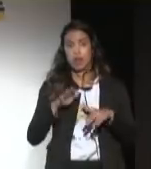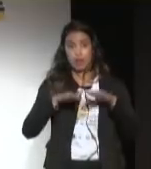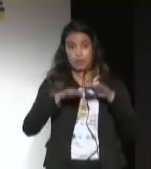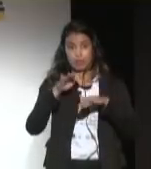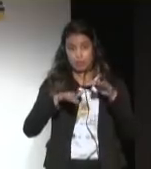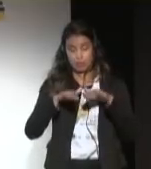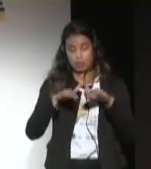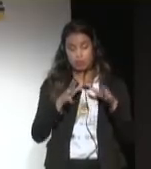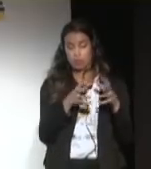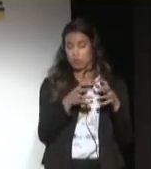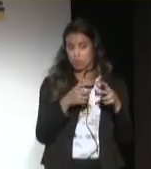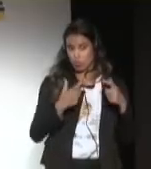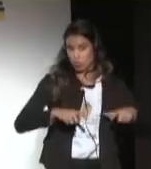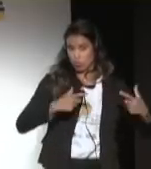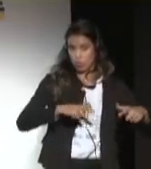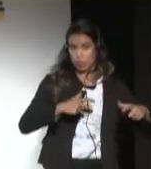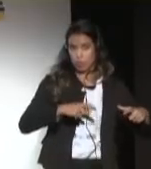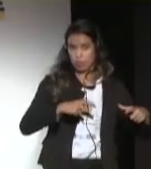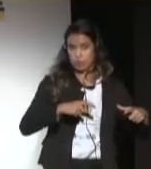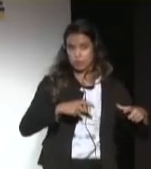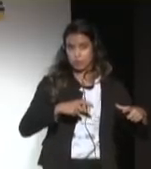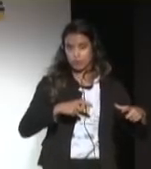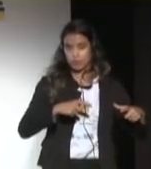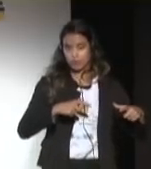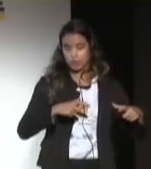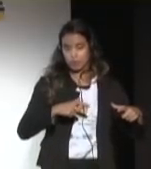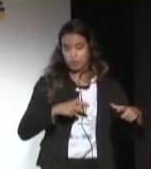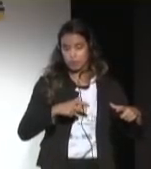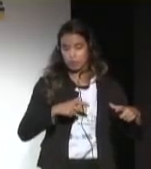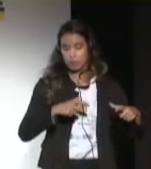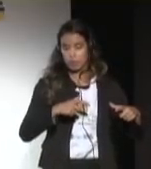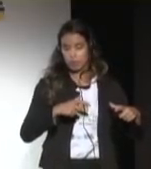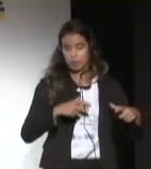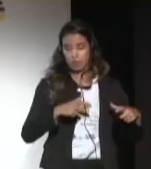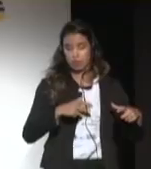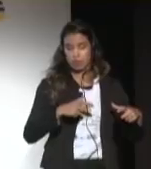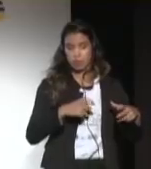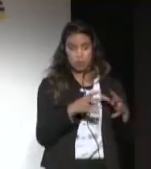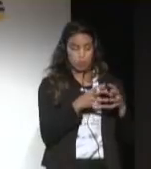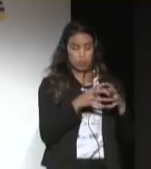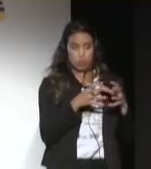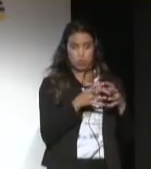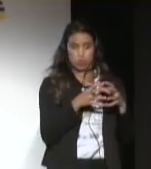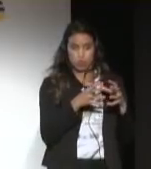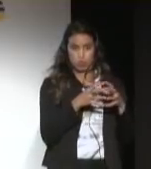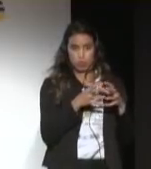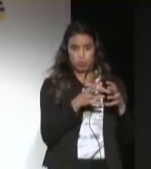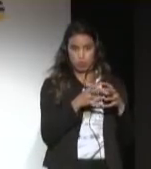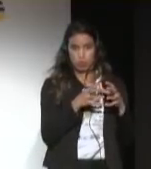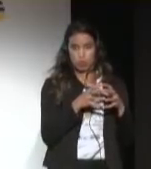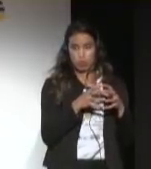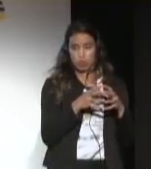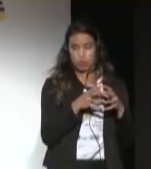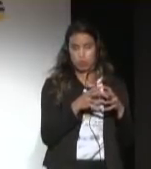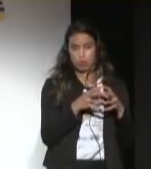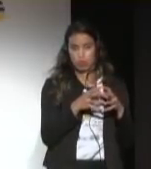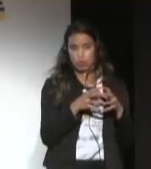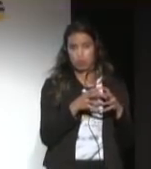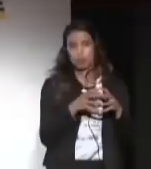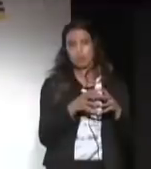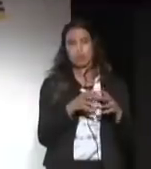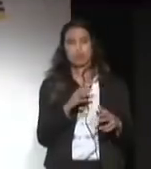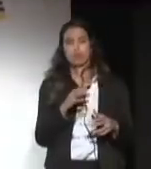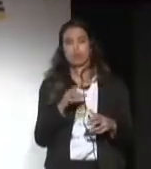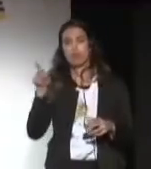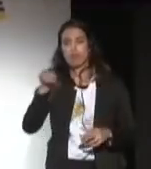desses lugares, os iniciantes são induzidos por professores sêniores. Geralmente é um processo de mentoria de 2 anos. Em Toronto, no Canadá,